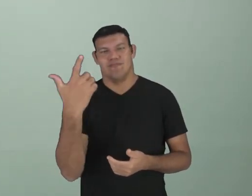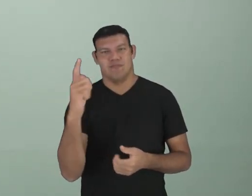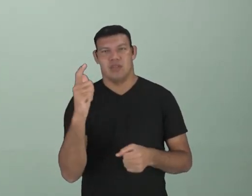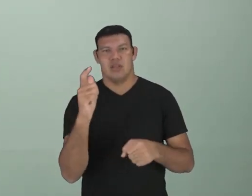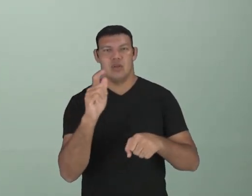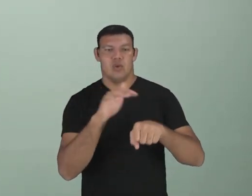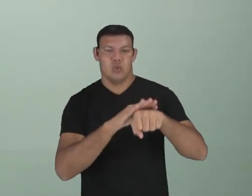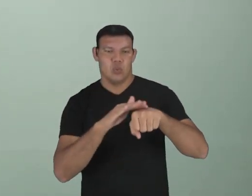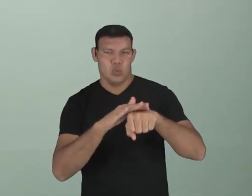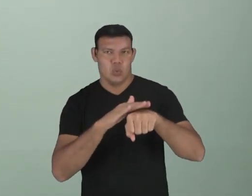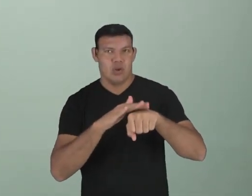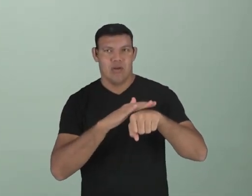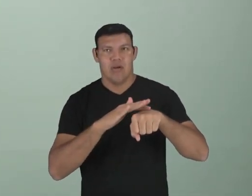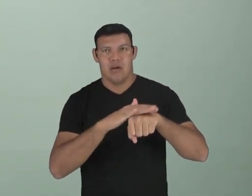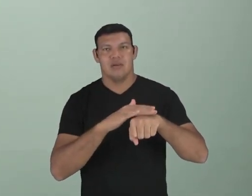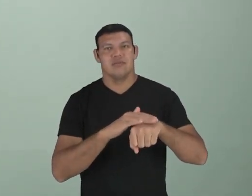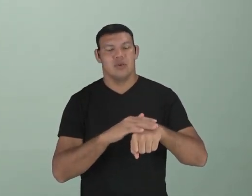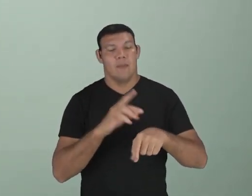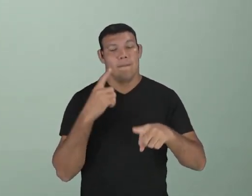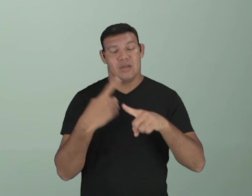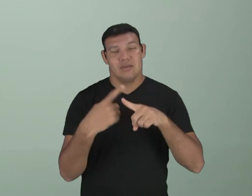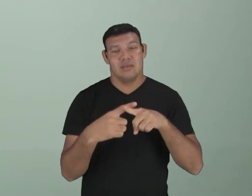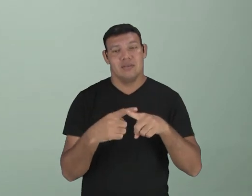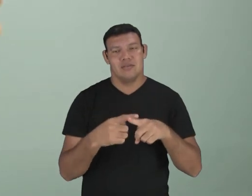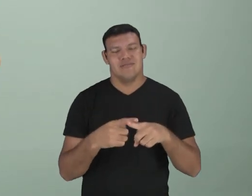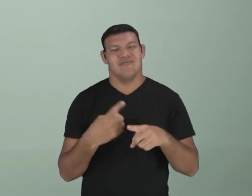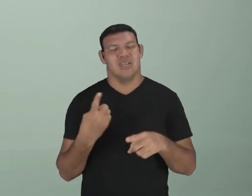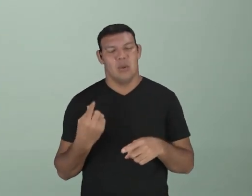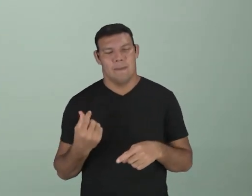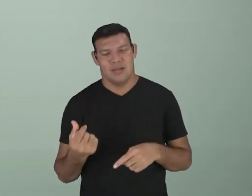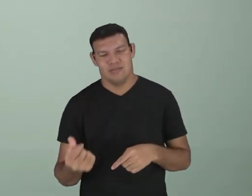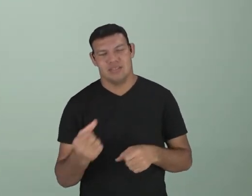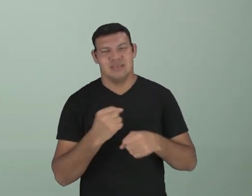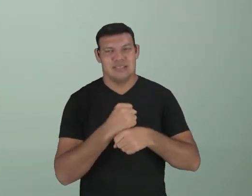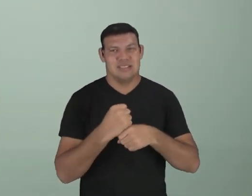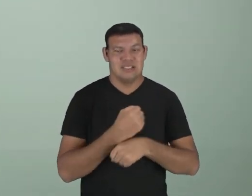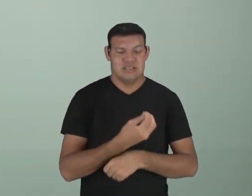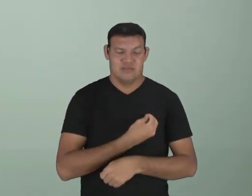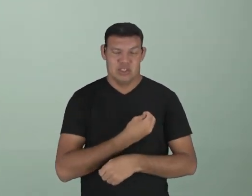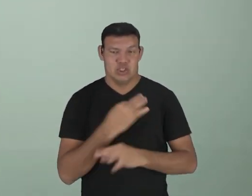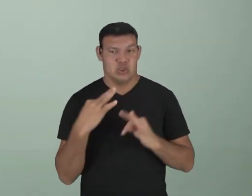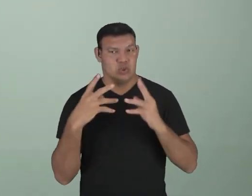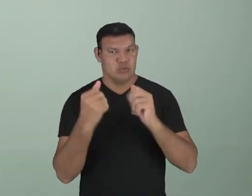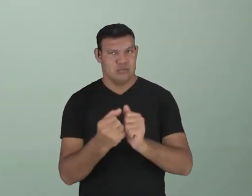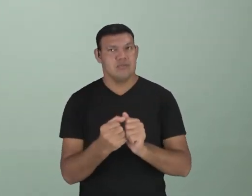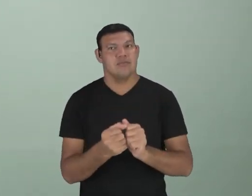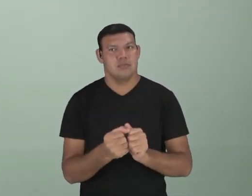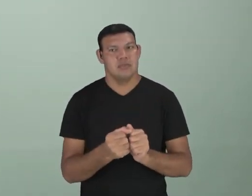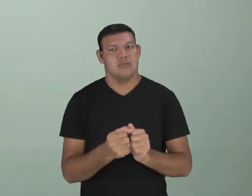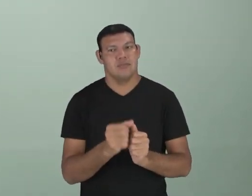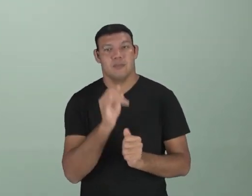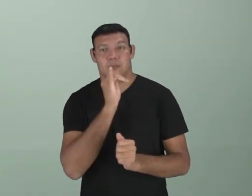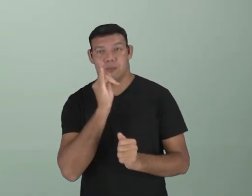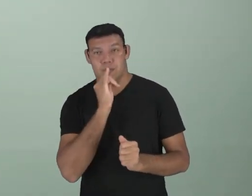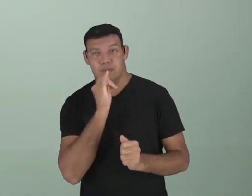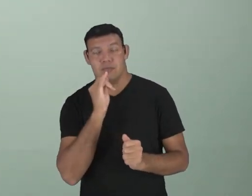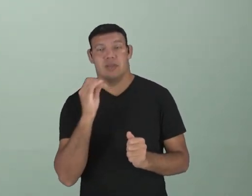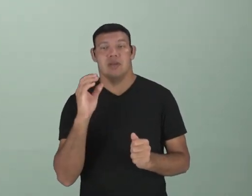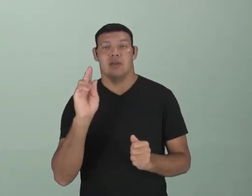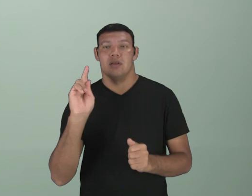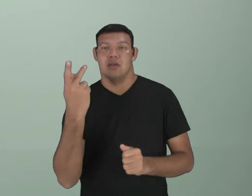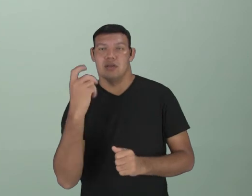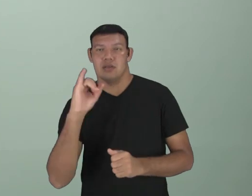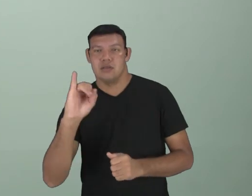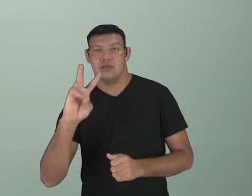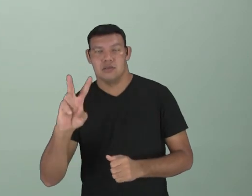então se você pegar uma IST dessa, você vai passar o resto da vida fazendo o tratamento, como é o caso do HIV, e outras têm